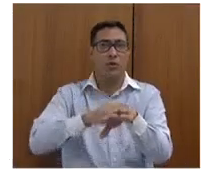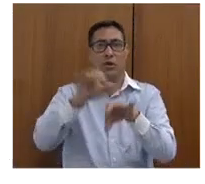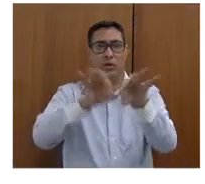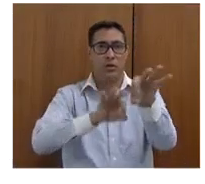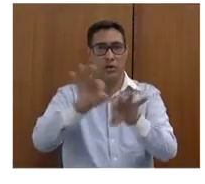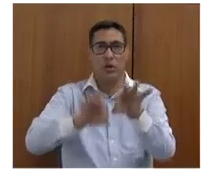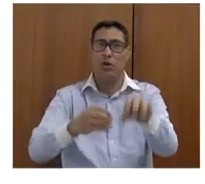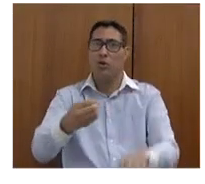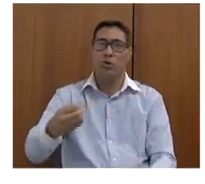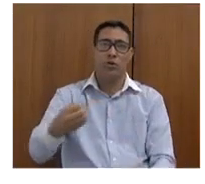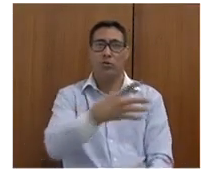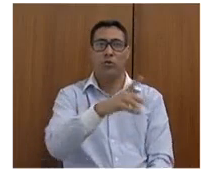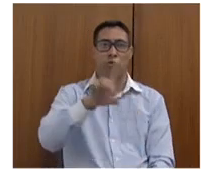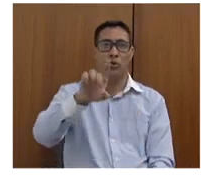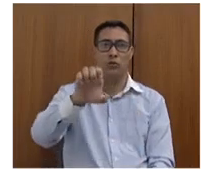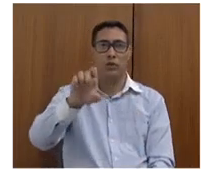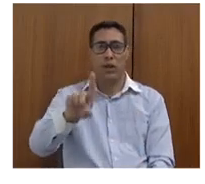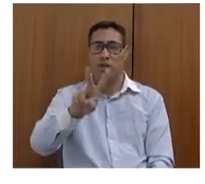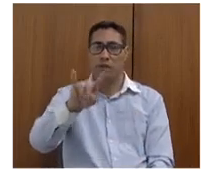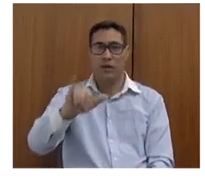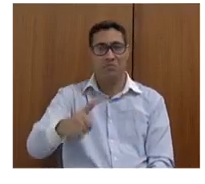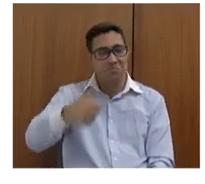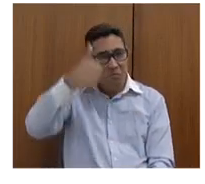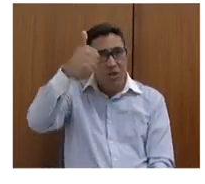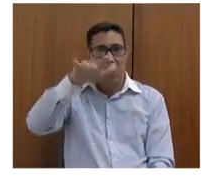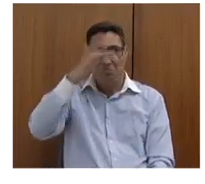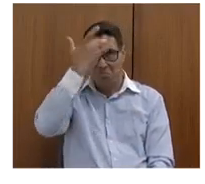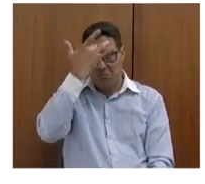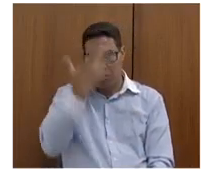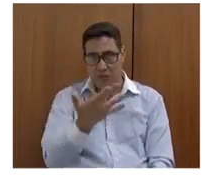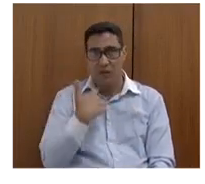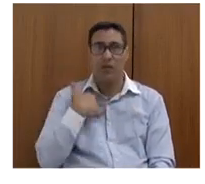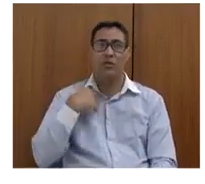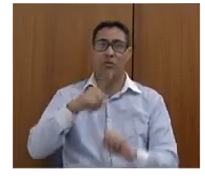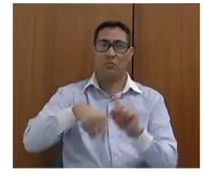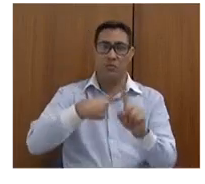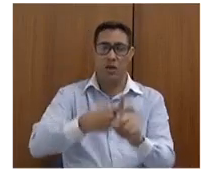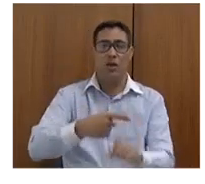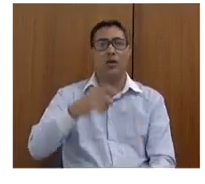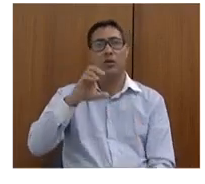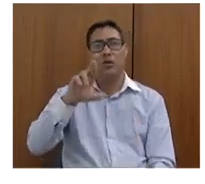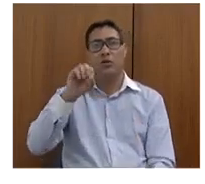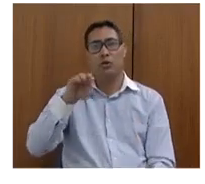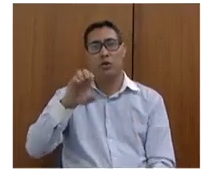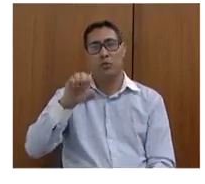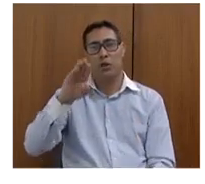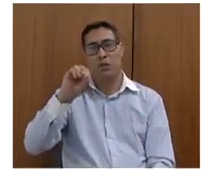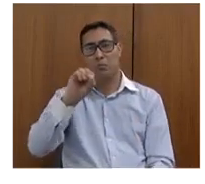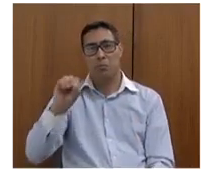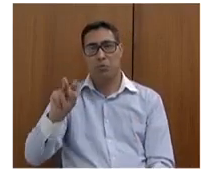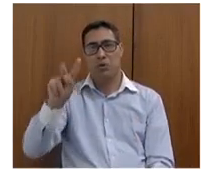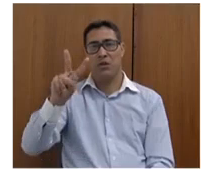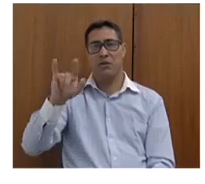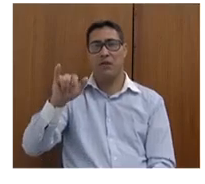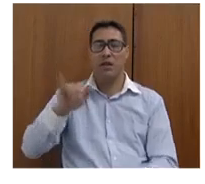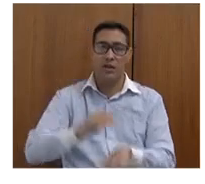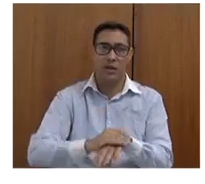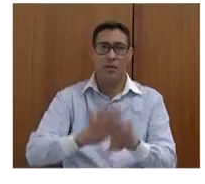novo Dead que vai ser uma ferramenta mais intuitiva mais fácil e com Clone bom que o professor terá maior é